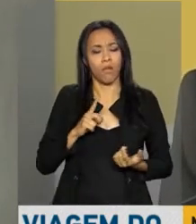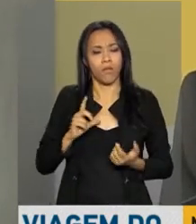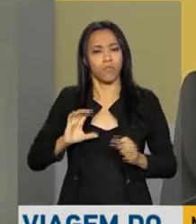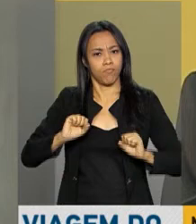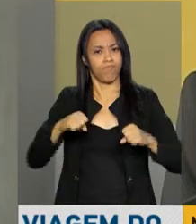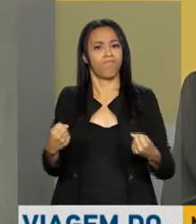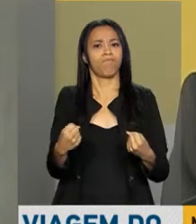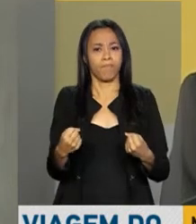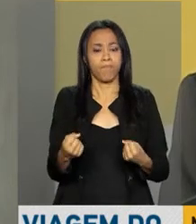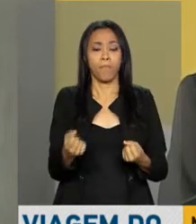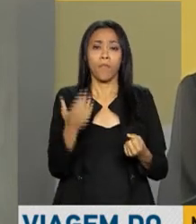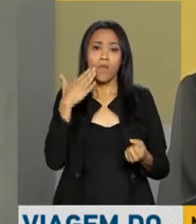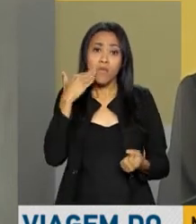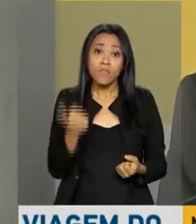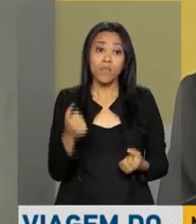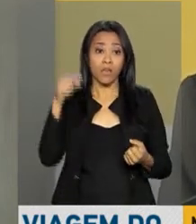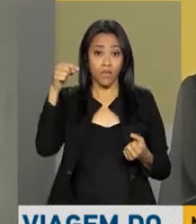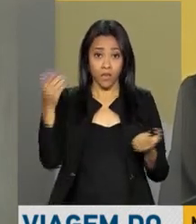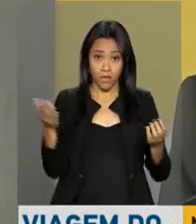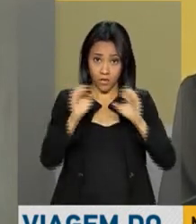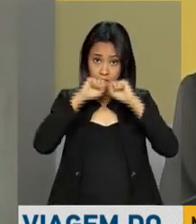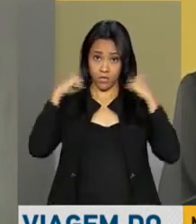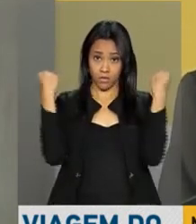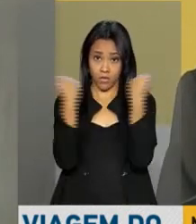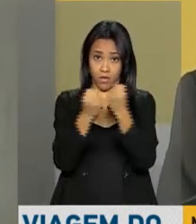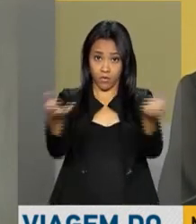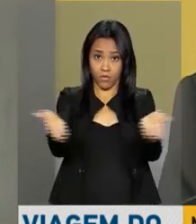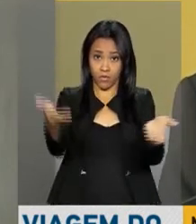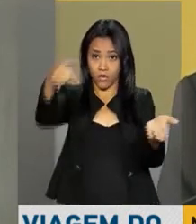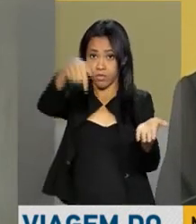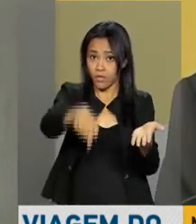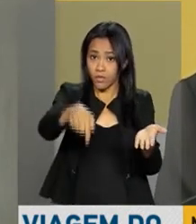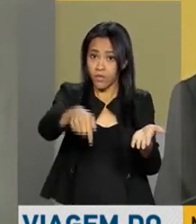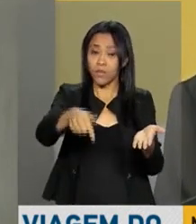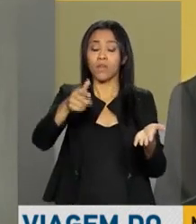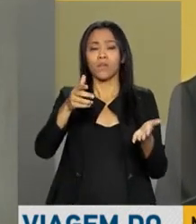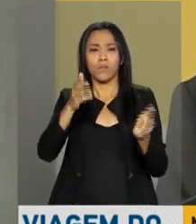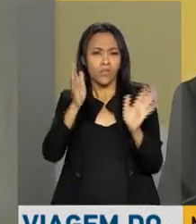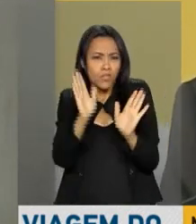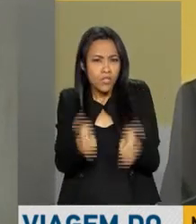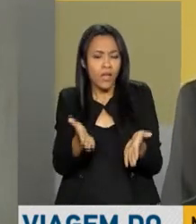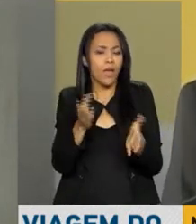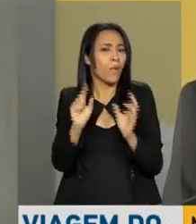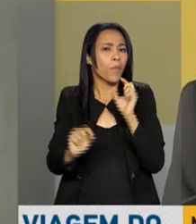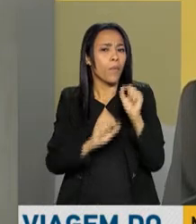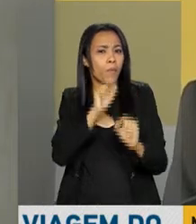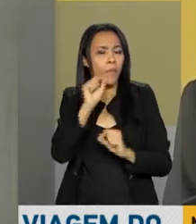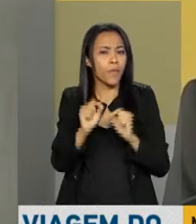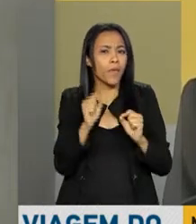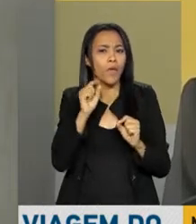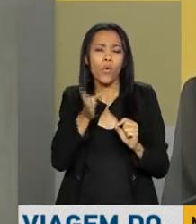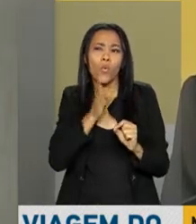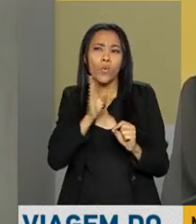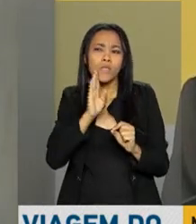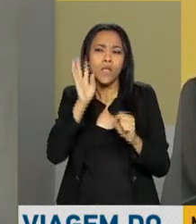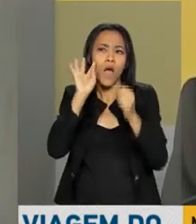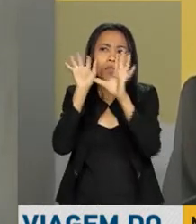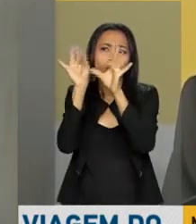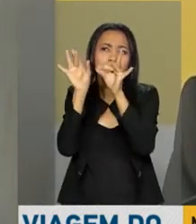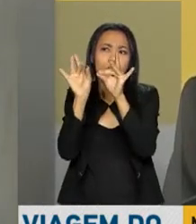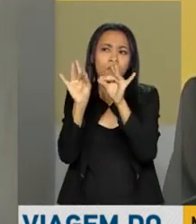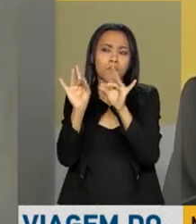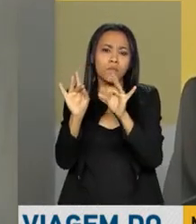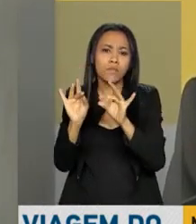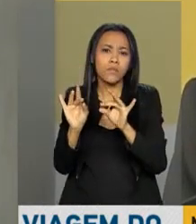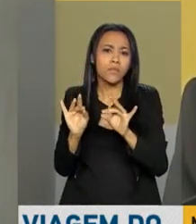eu sei que no seminário de hoje reitero já tiveram ocasião de conhecer em maior detalhe nosso